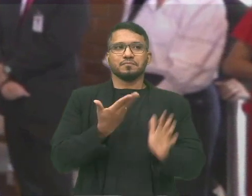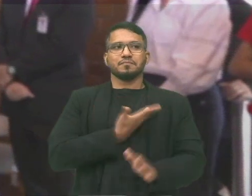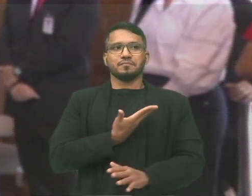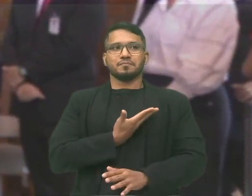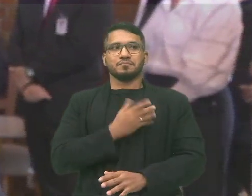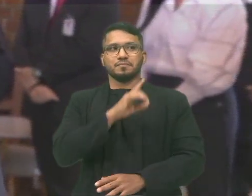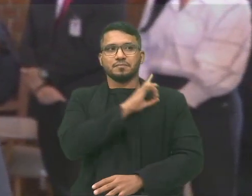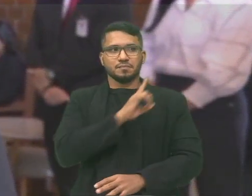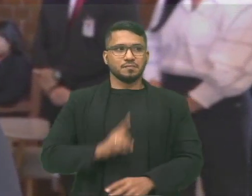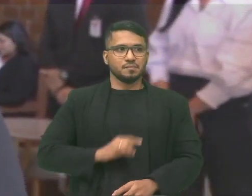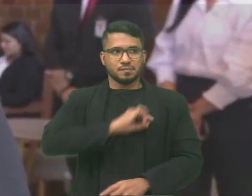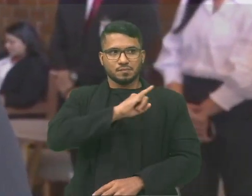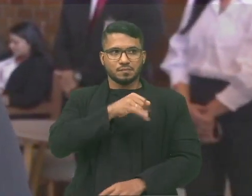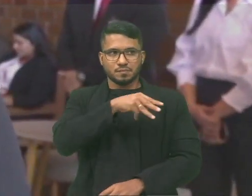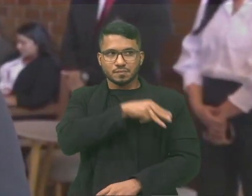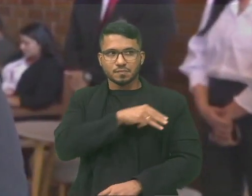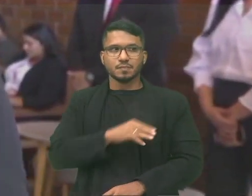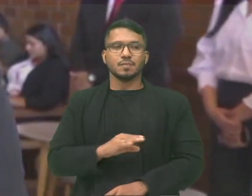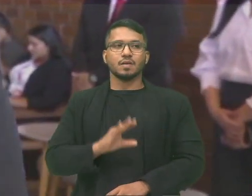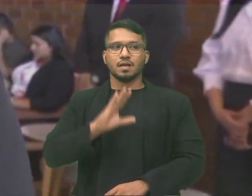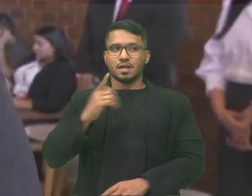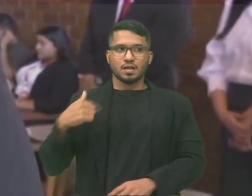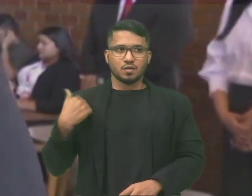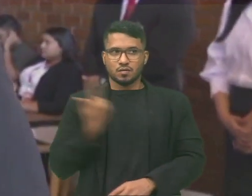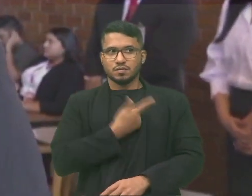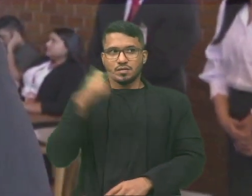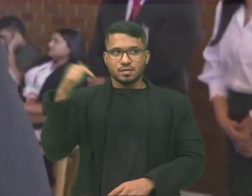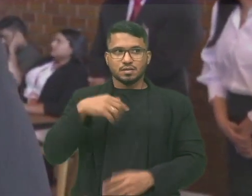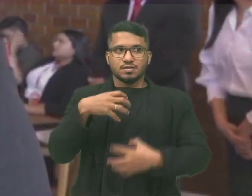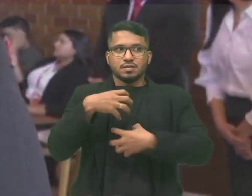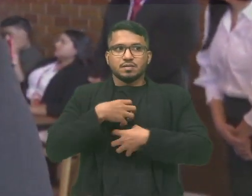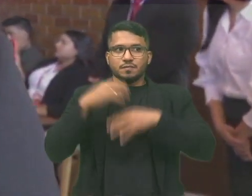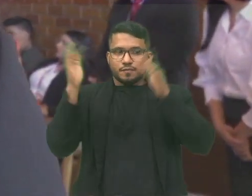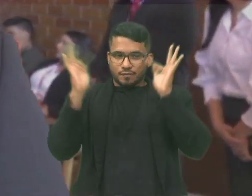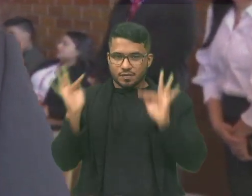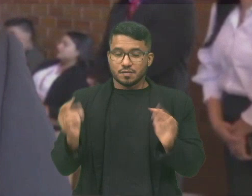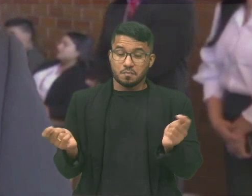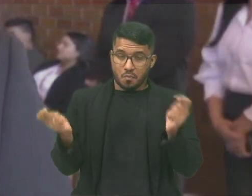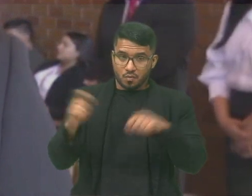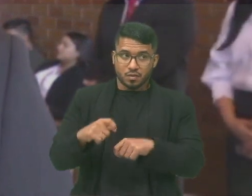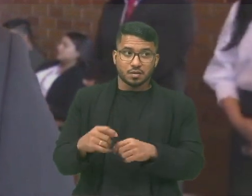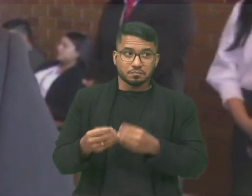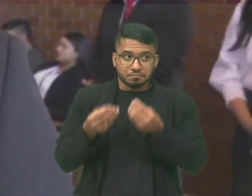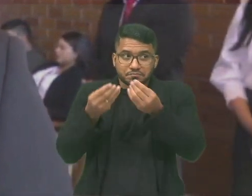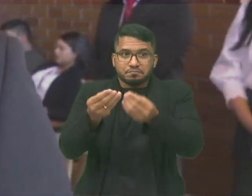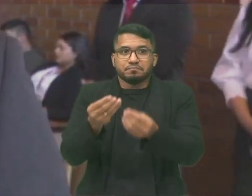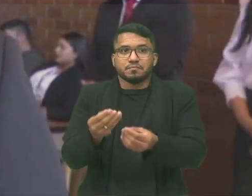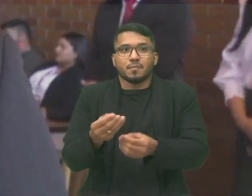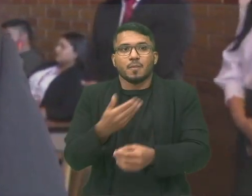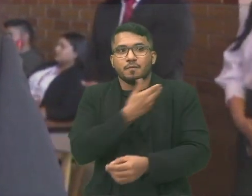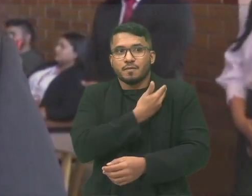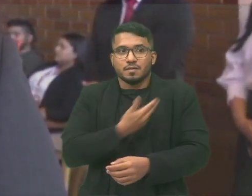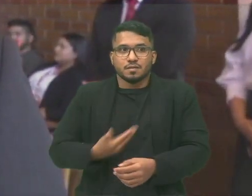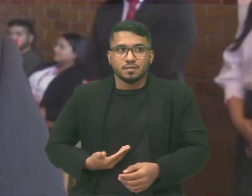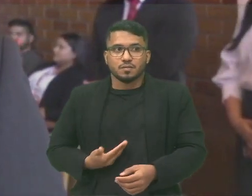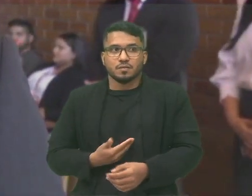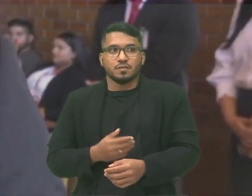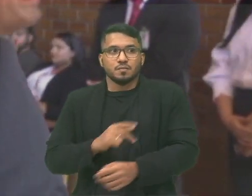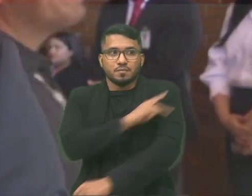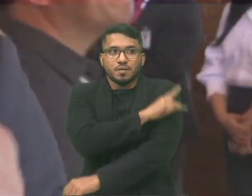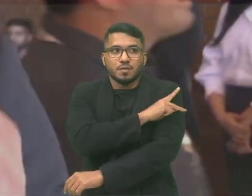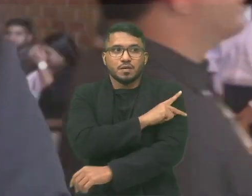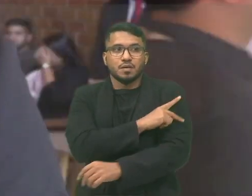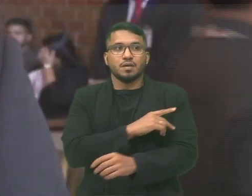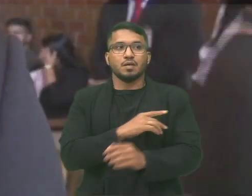colega deputado João Matos. Com certeza, todos nós aqui nos sentimos aqui agraciados em poder estar homenageando este governador que está colocando o Piauí nos